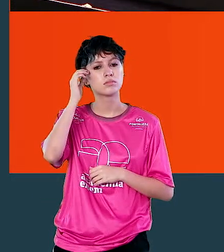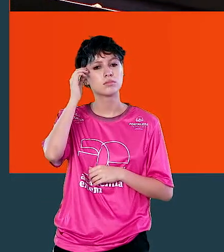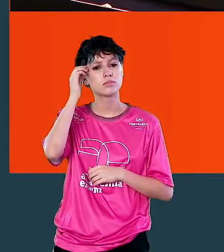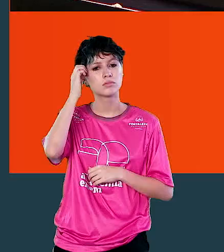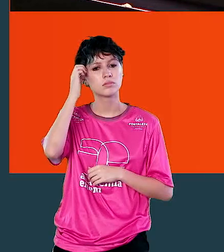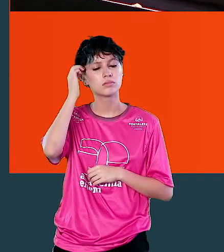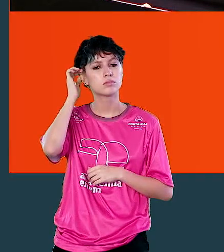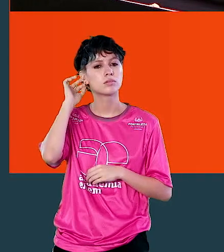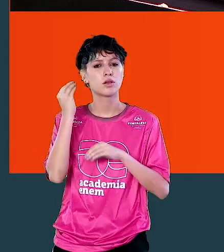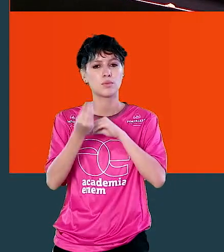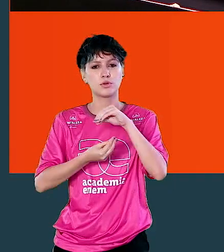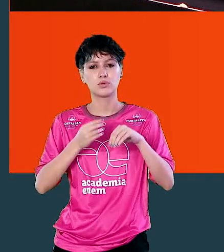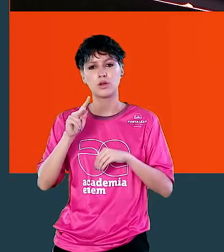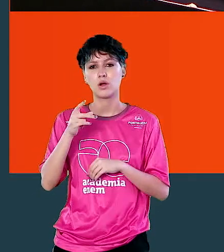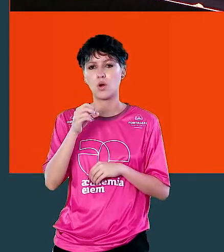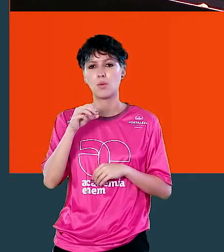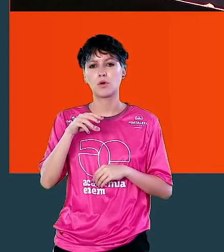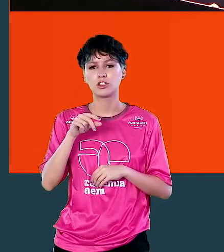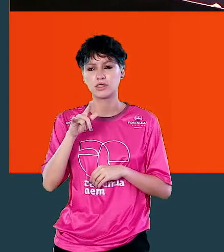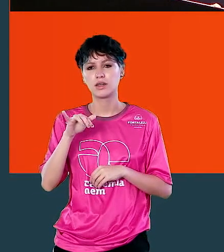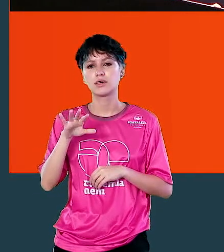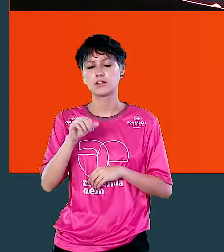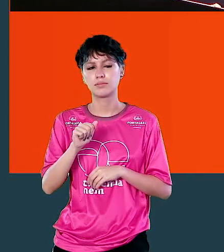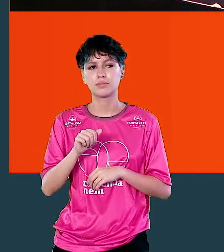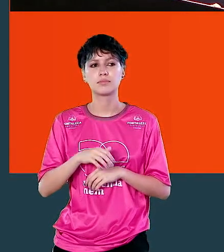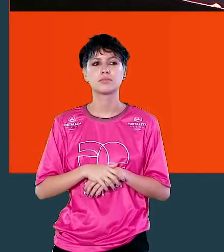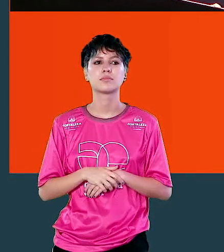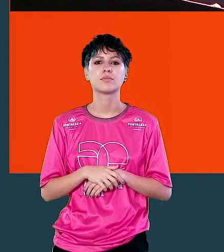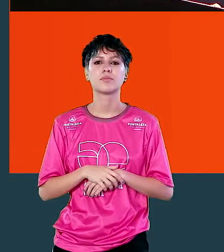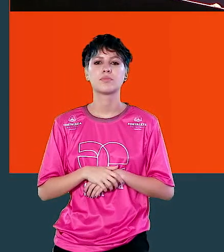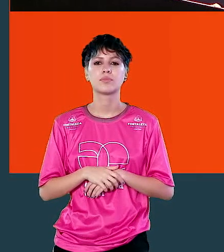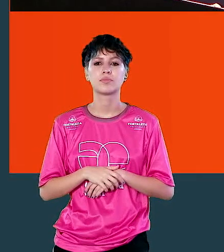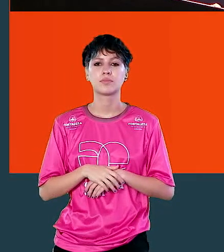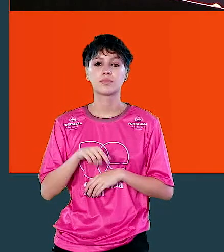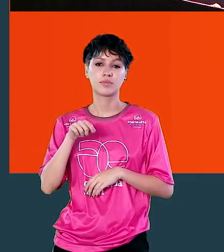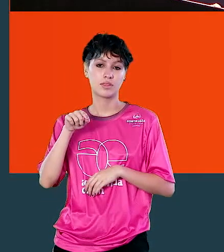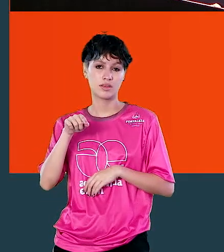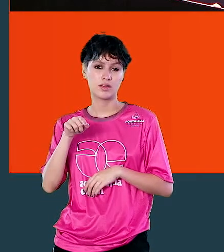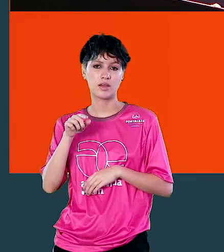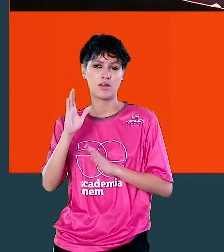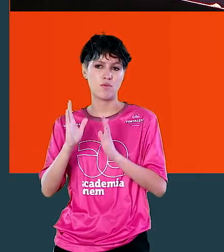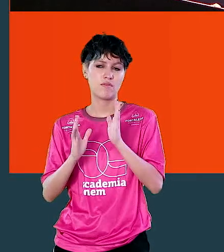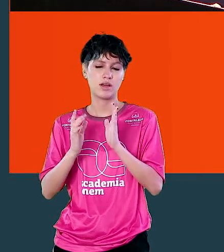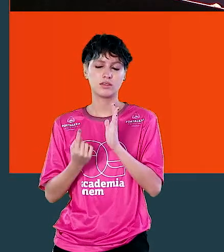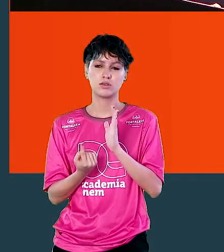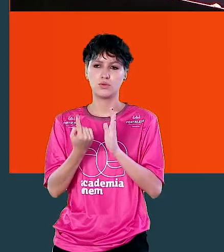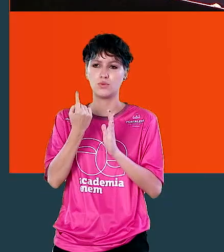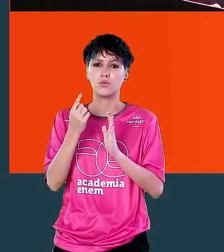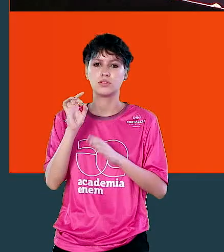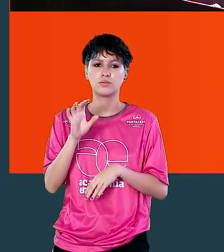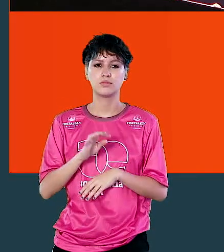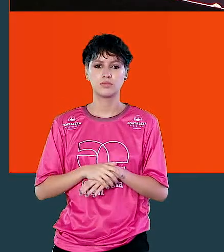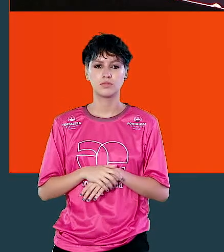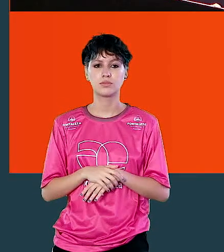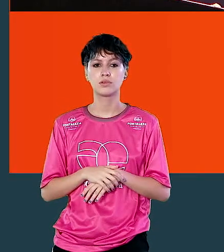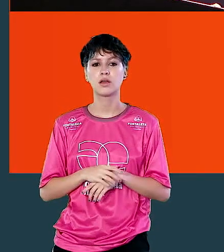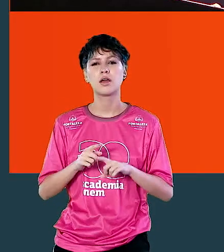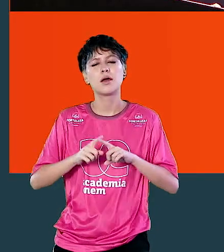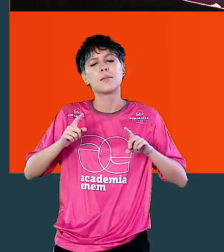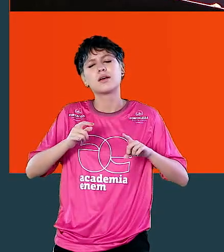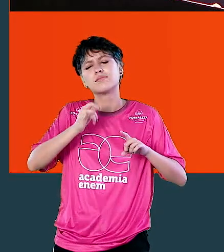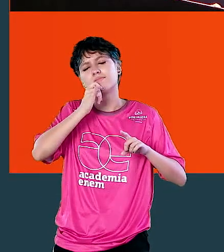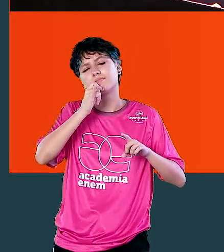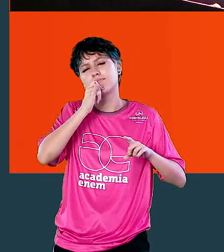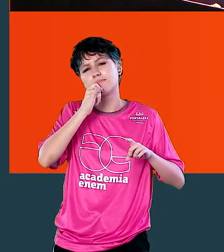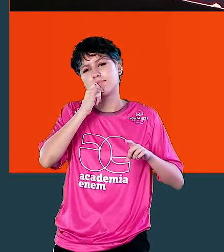Misturas homogêneas. Perfeito. Homogênea que a gente só consegue ver uma fase, né? Mas me dá um exemplo de uma